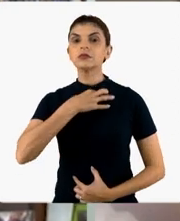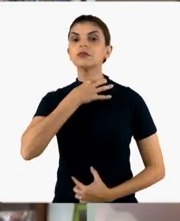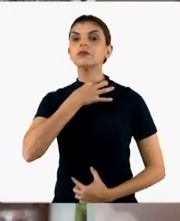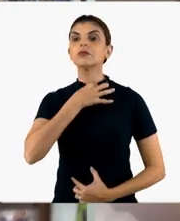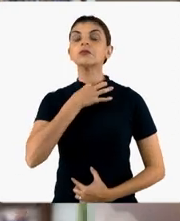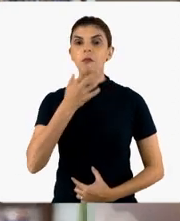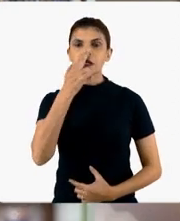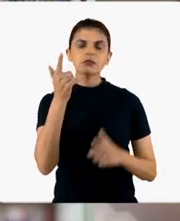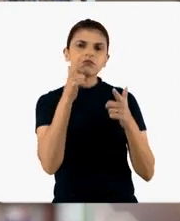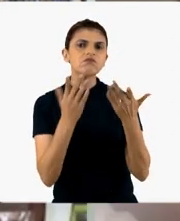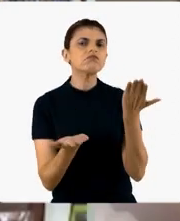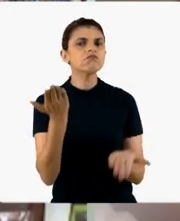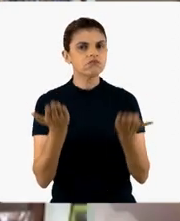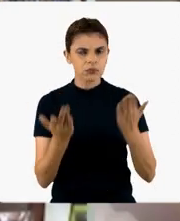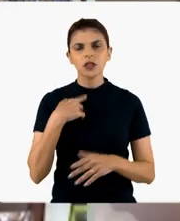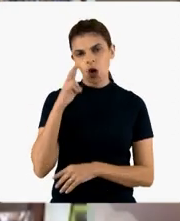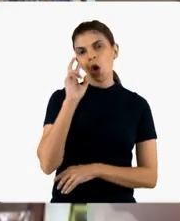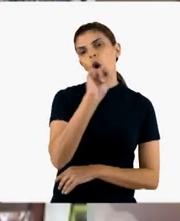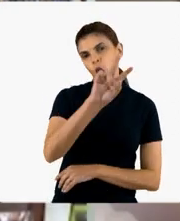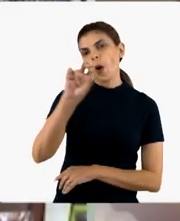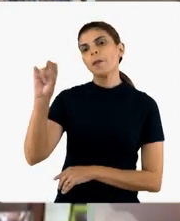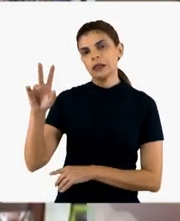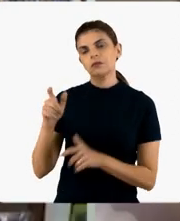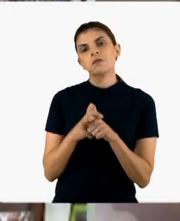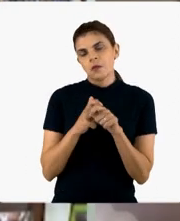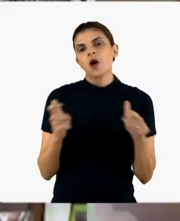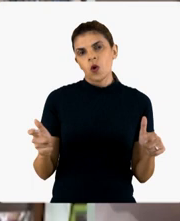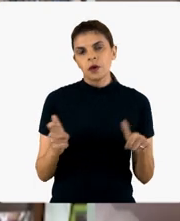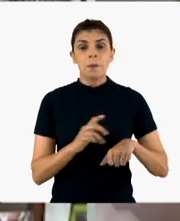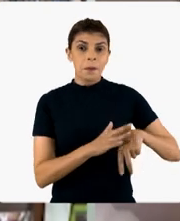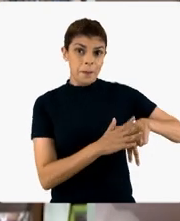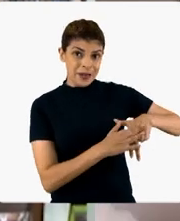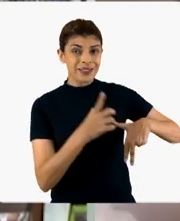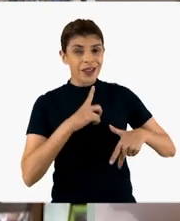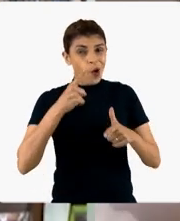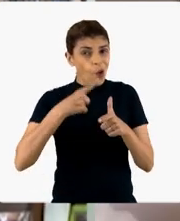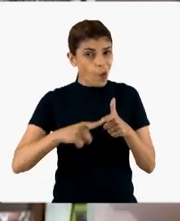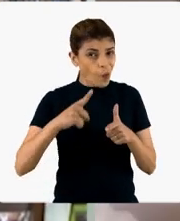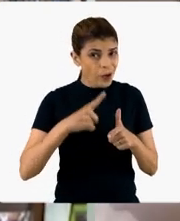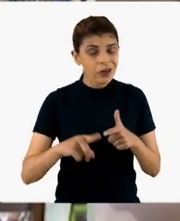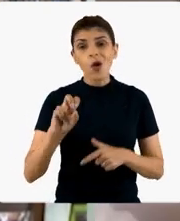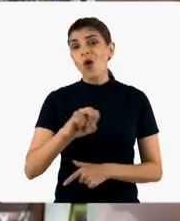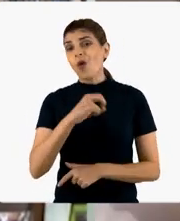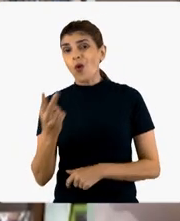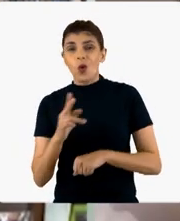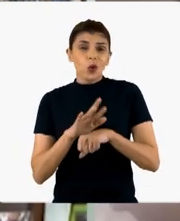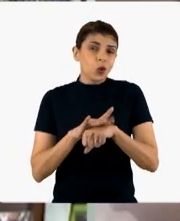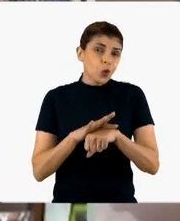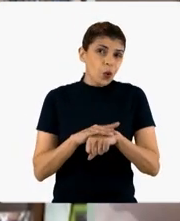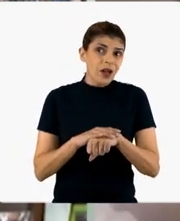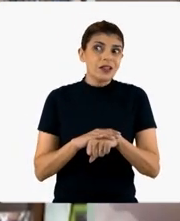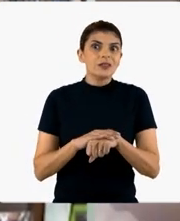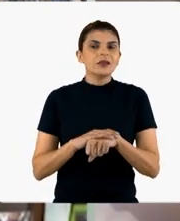global bastante razoável. Então, é isso que a gente tem observado na grande maioria. Quando tem complicação ou